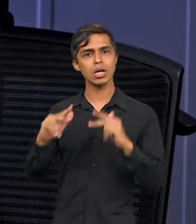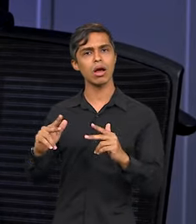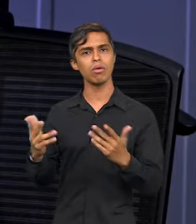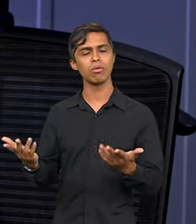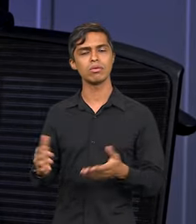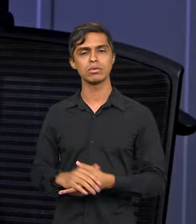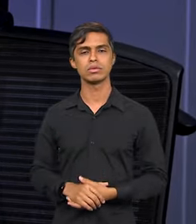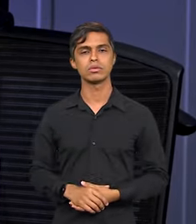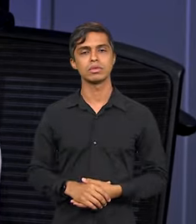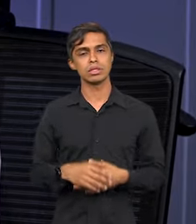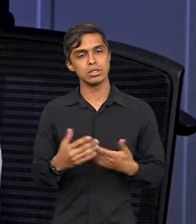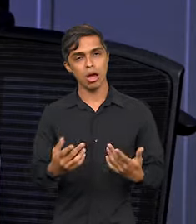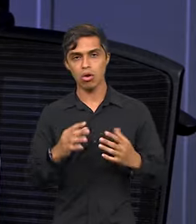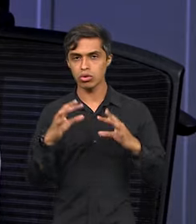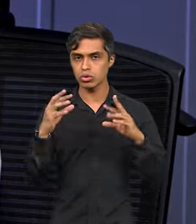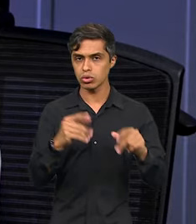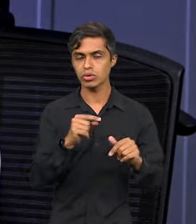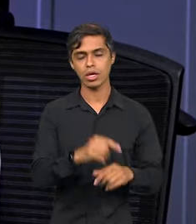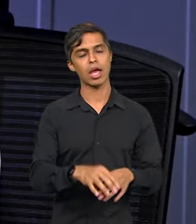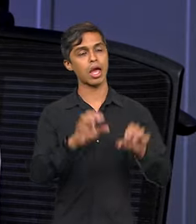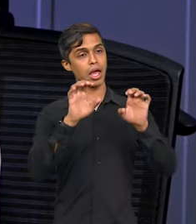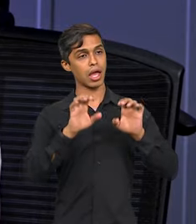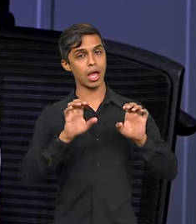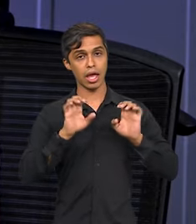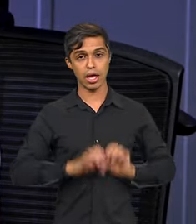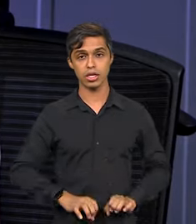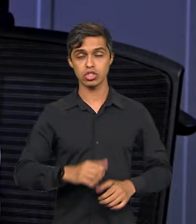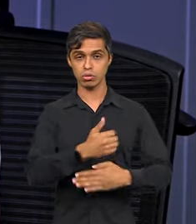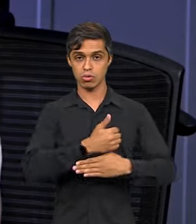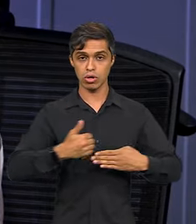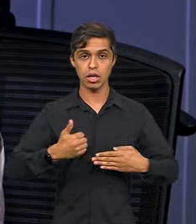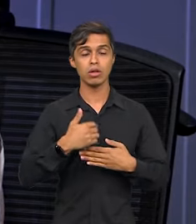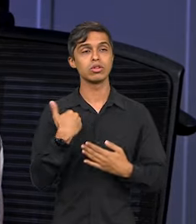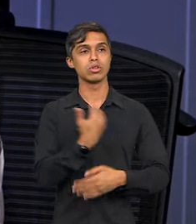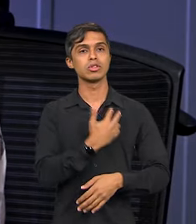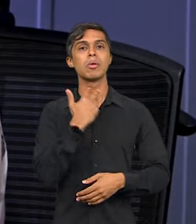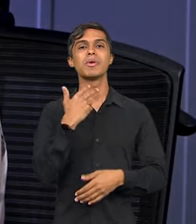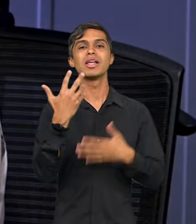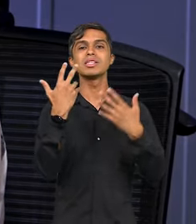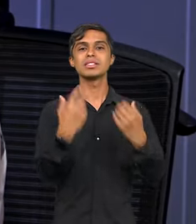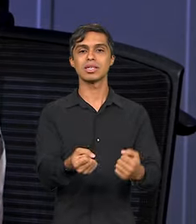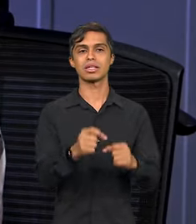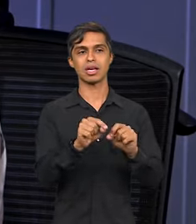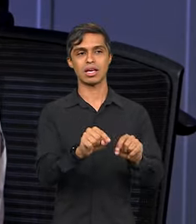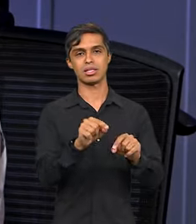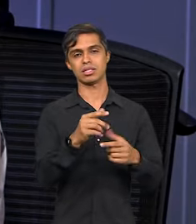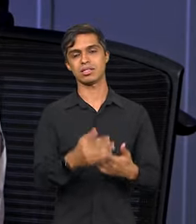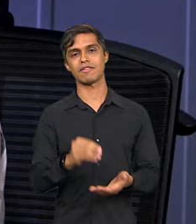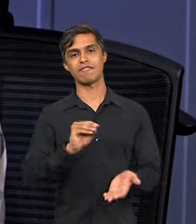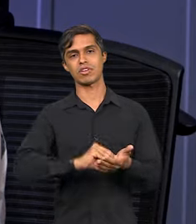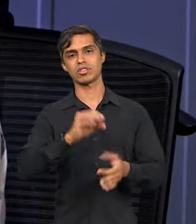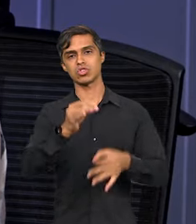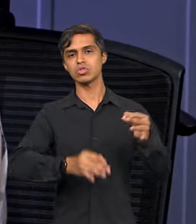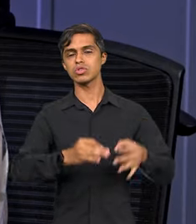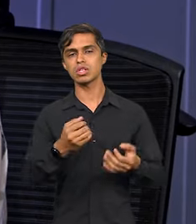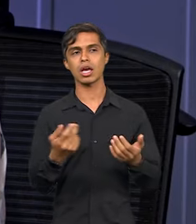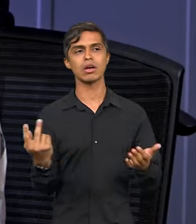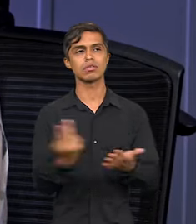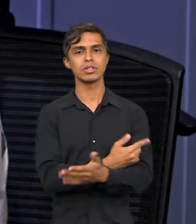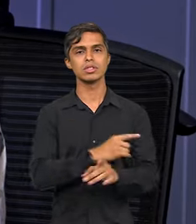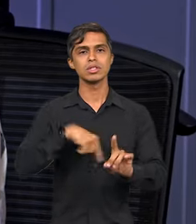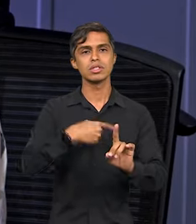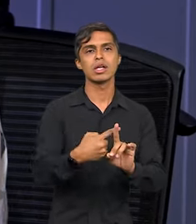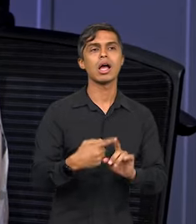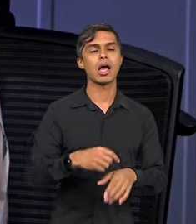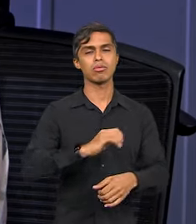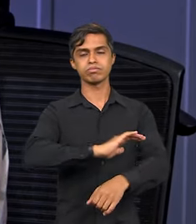é acho que é sobretudo isso ético e moral e não a gente não pode mais aceitar essa injustiça e essa injustiça que se soma